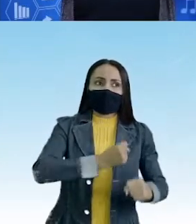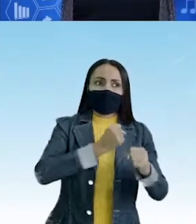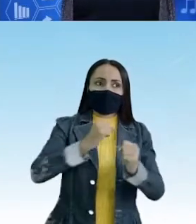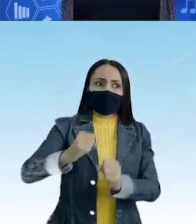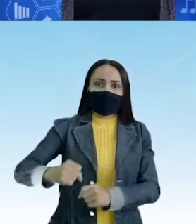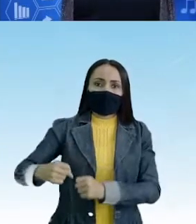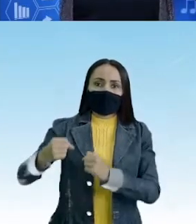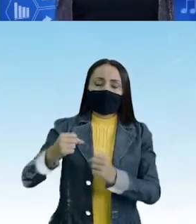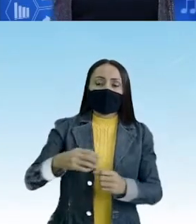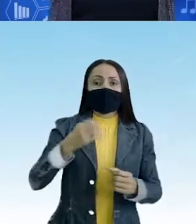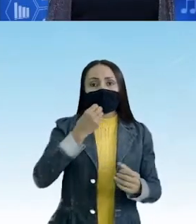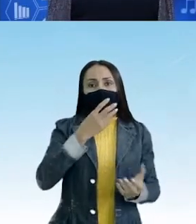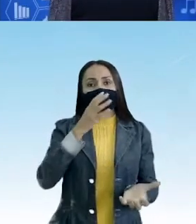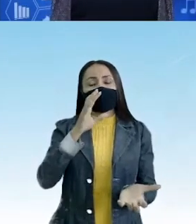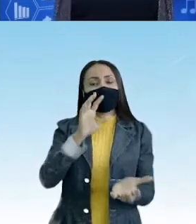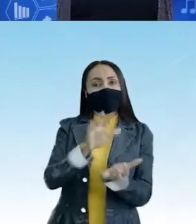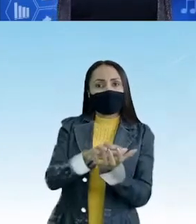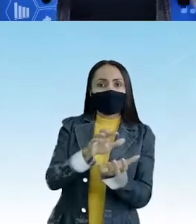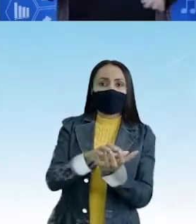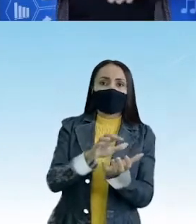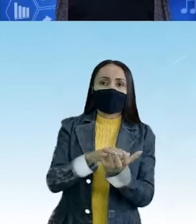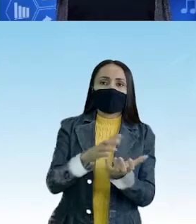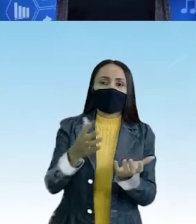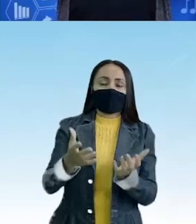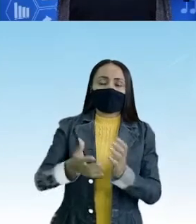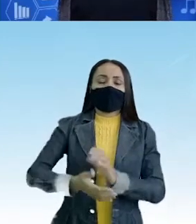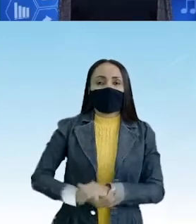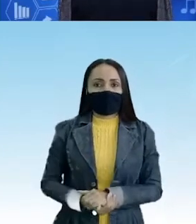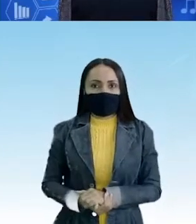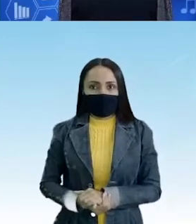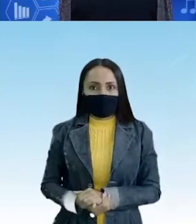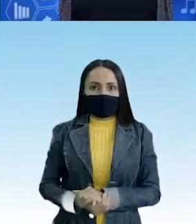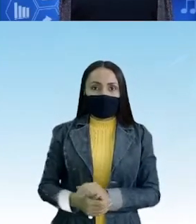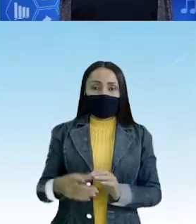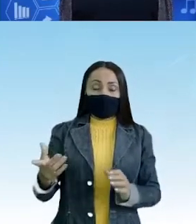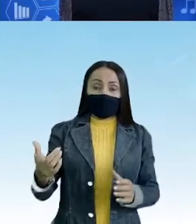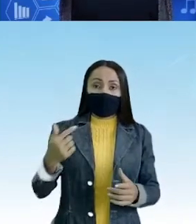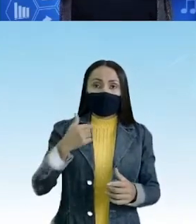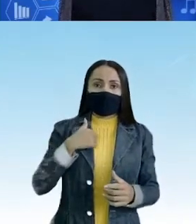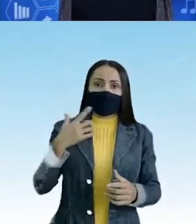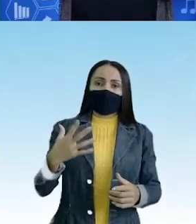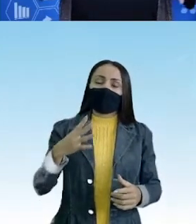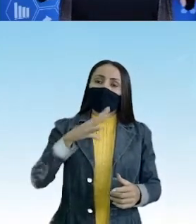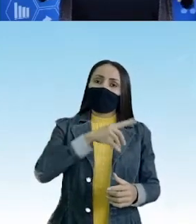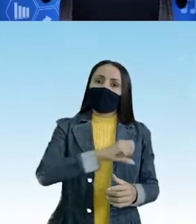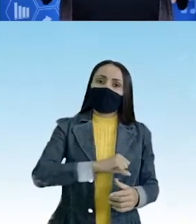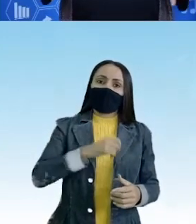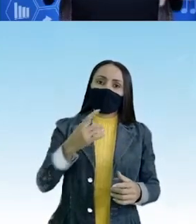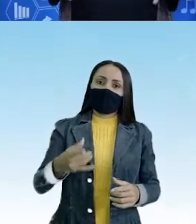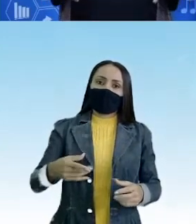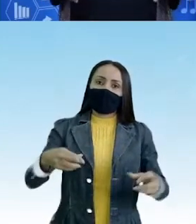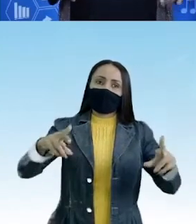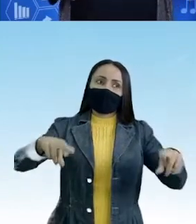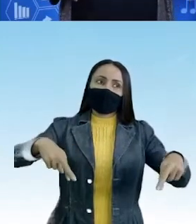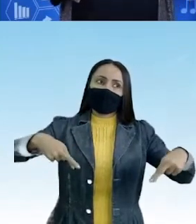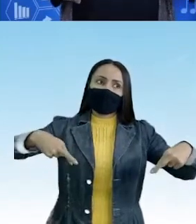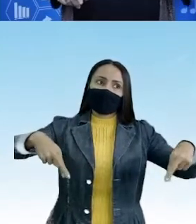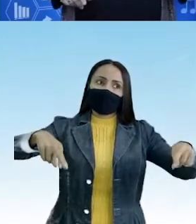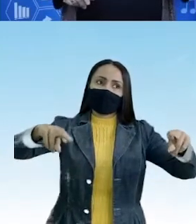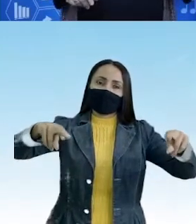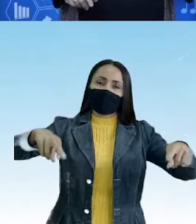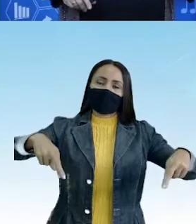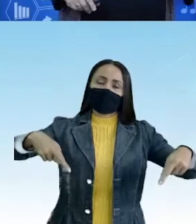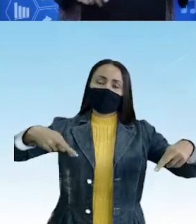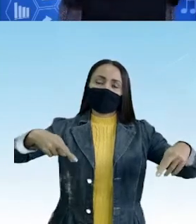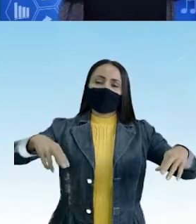bom pernambucano, né? Só lembra do cearense, mas um bom pernambucano como eu, amo minha rede, gente. Usar